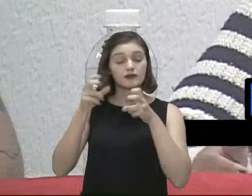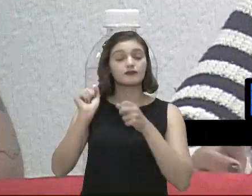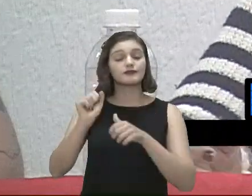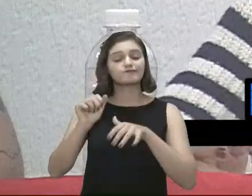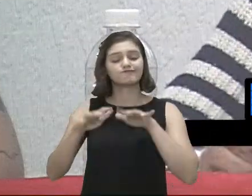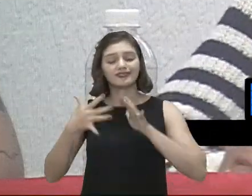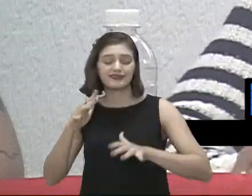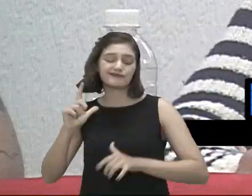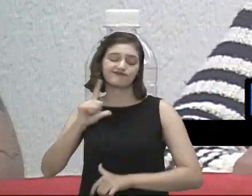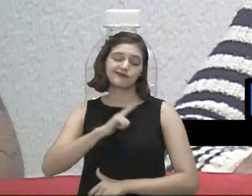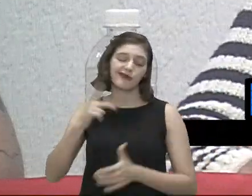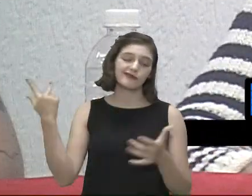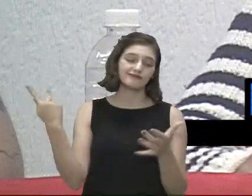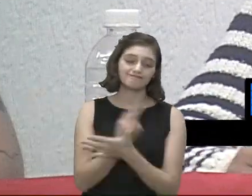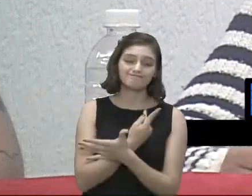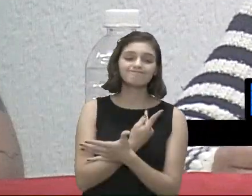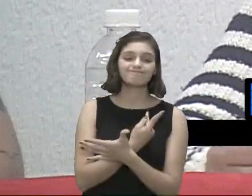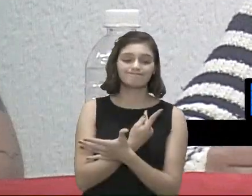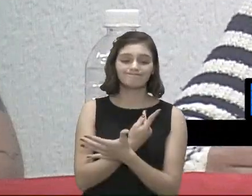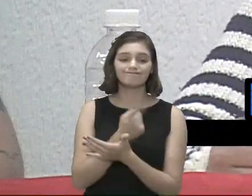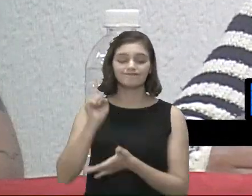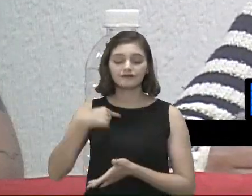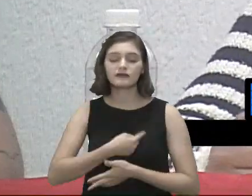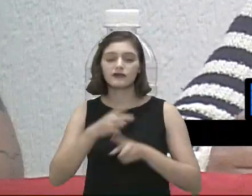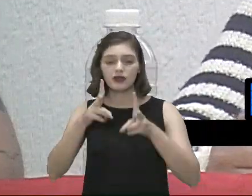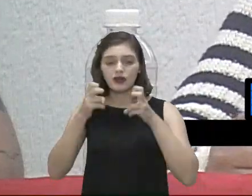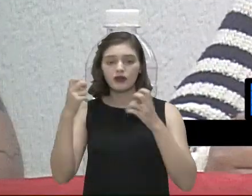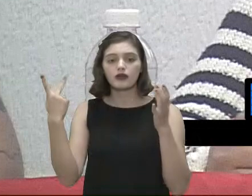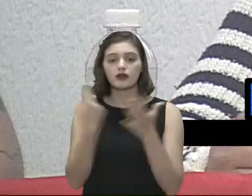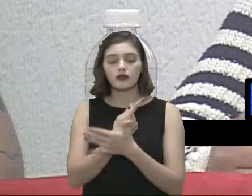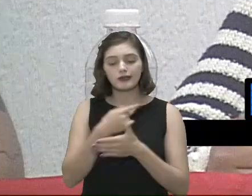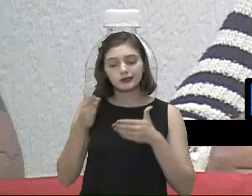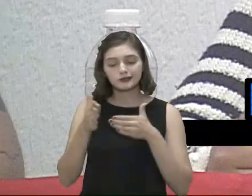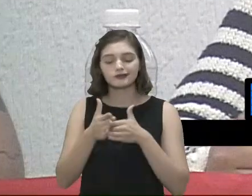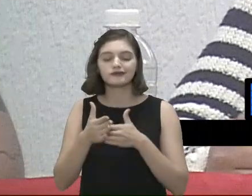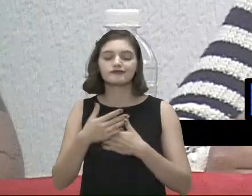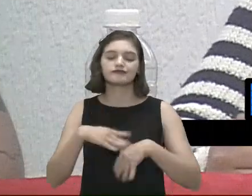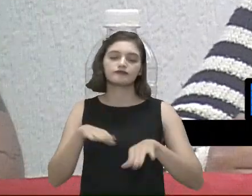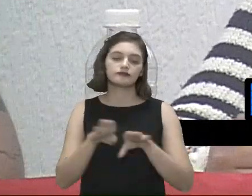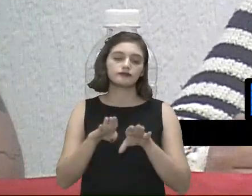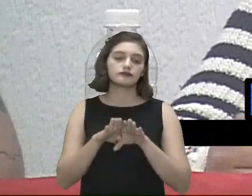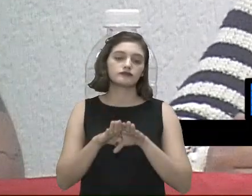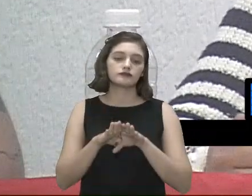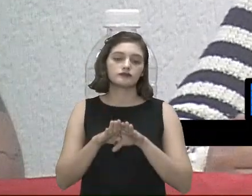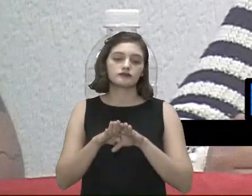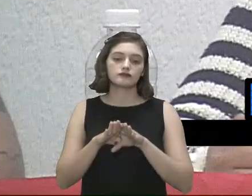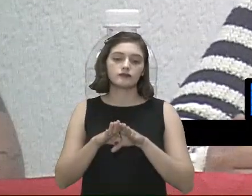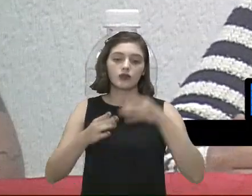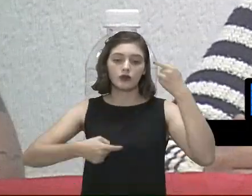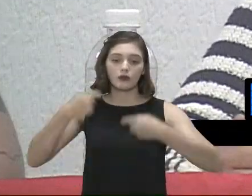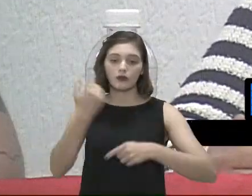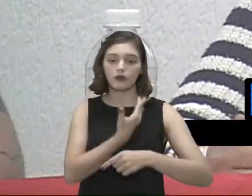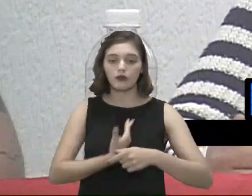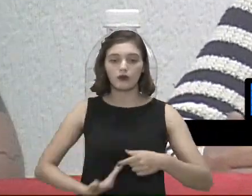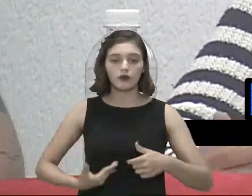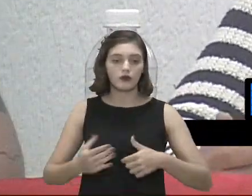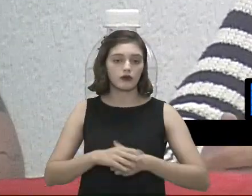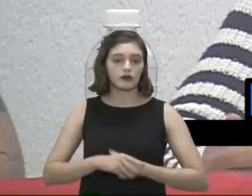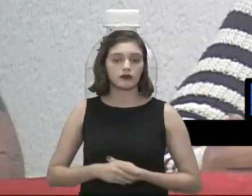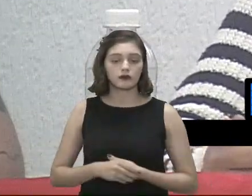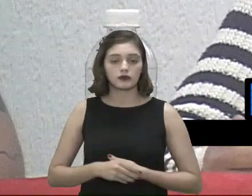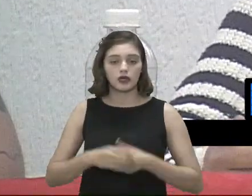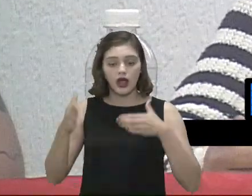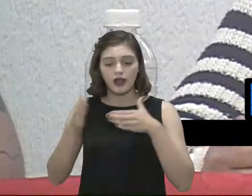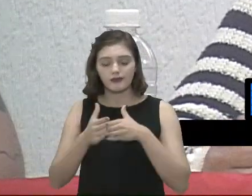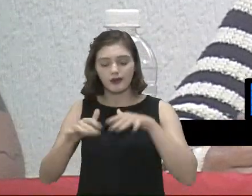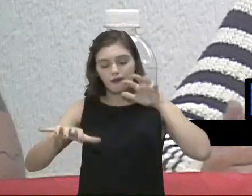vezes temos essas falhas, né? Nós reconhecemos os nossos limites também enquanto política pública e as limitações